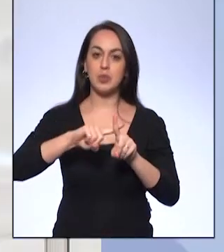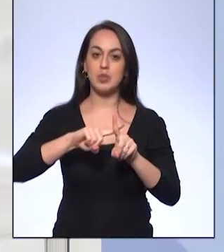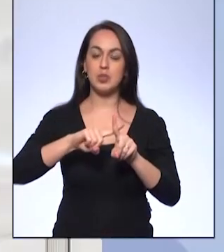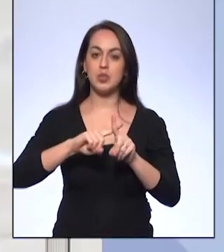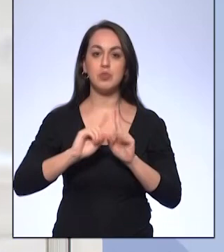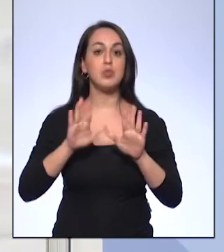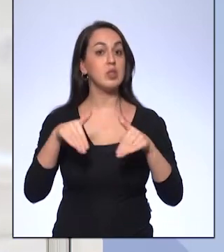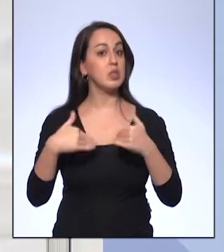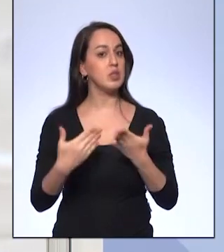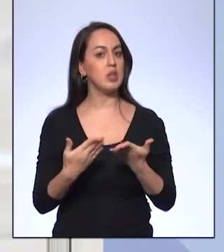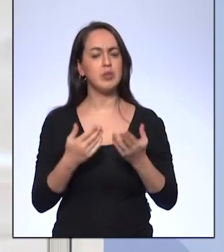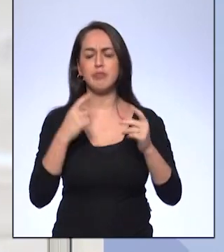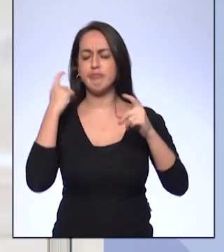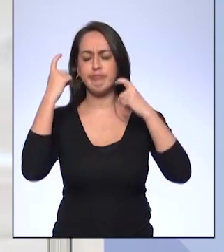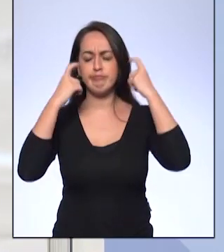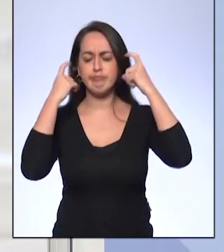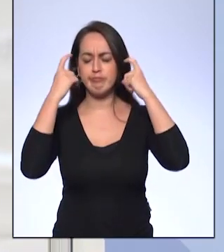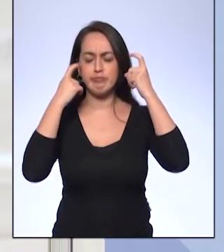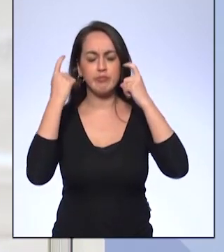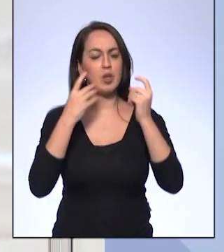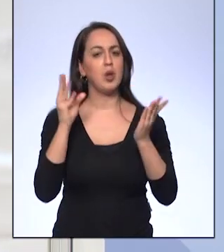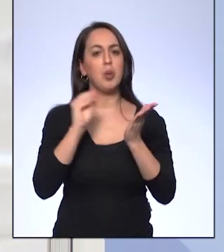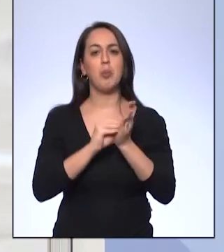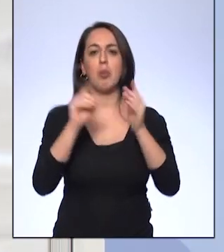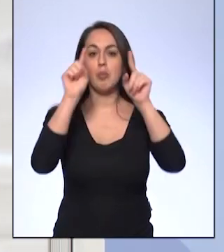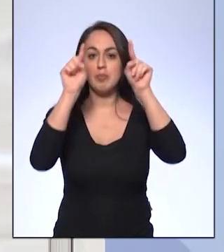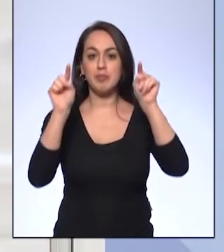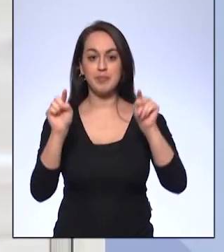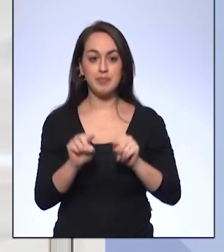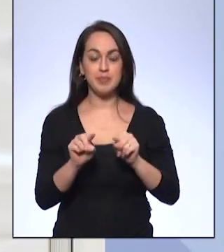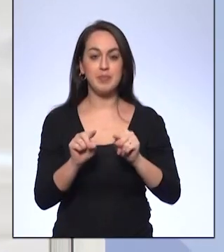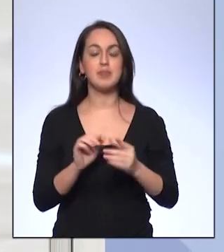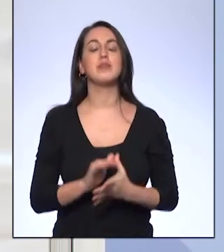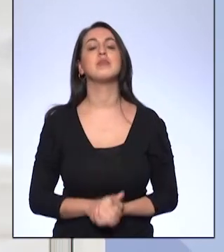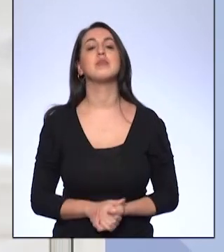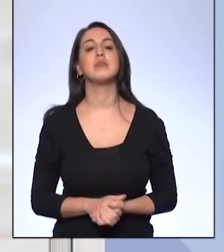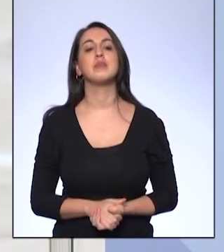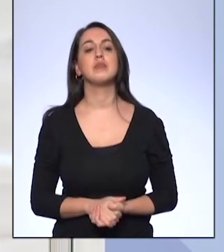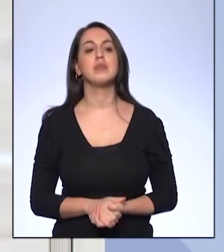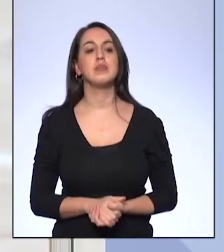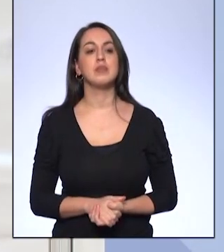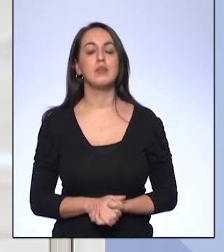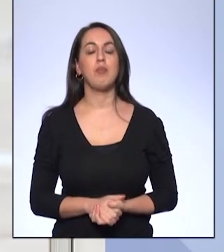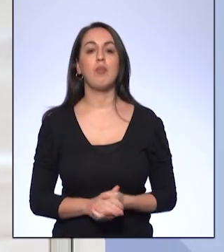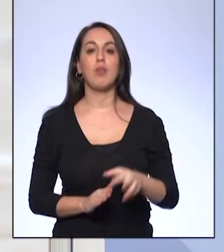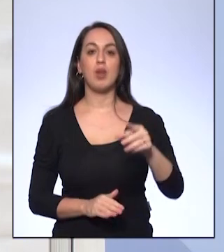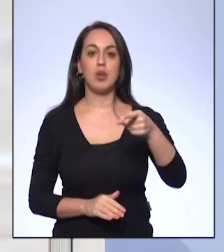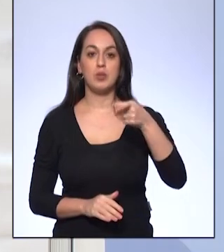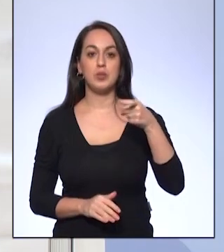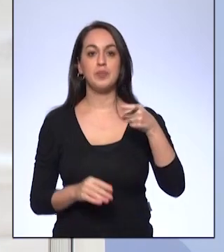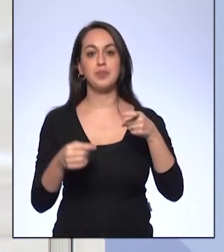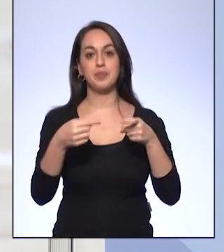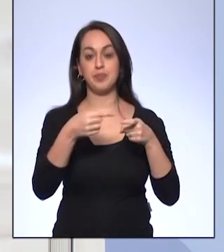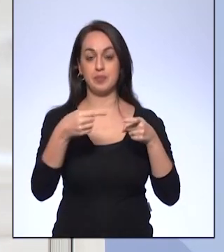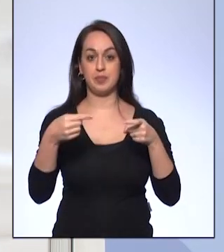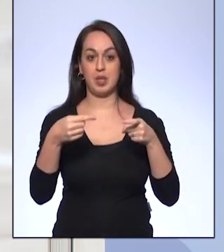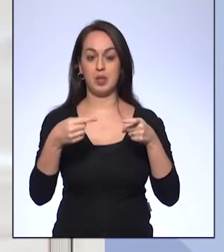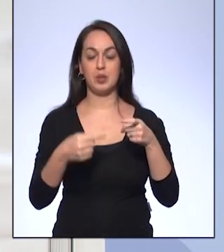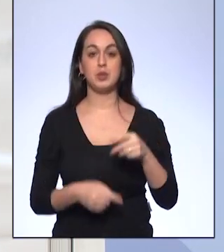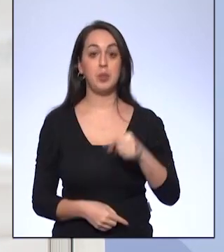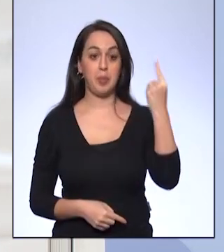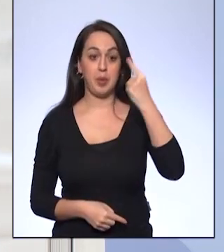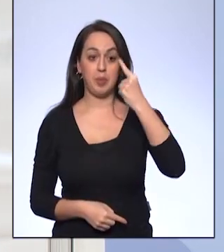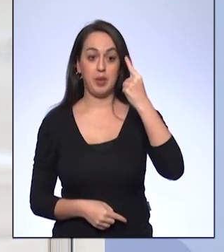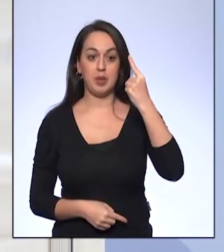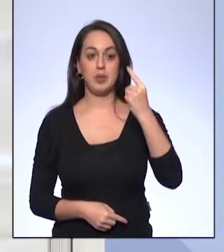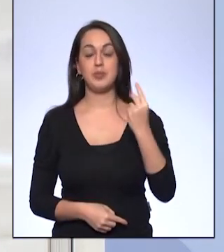Então, eu não tenho que me preocupar em colocar parênteses. Então, vamos lá. X menos. Primeira